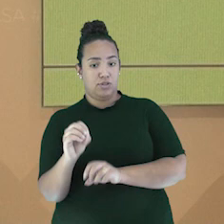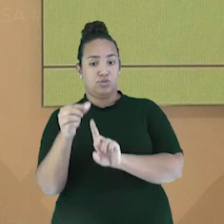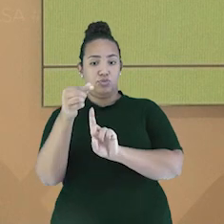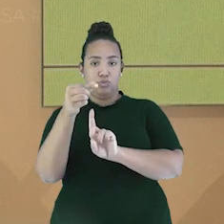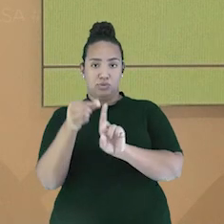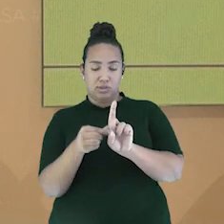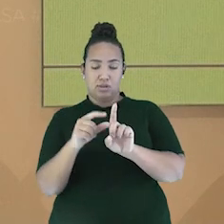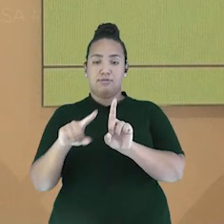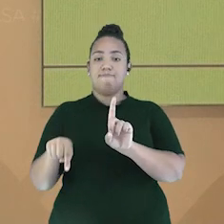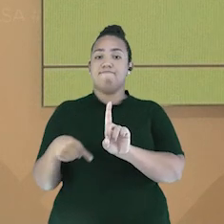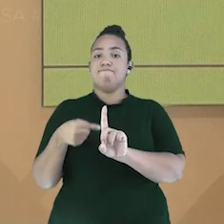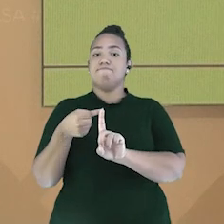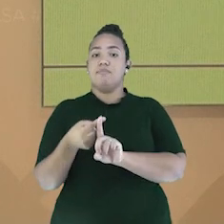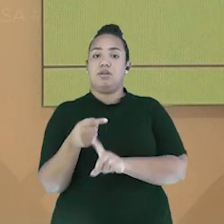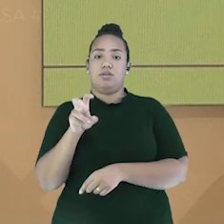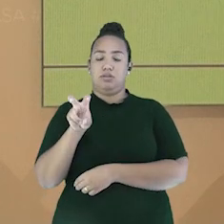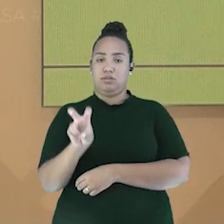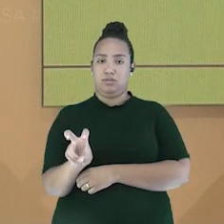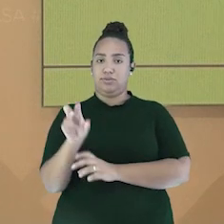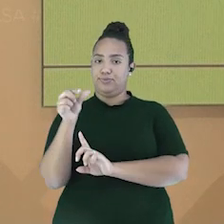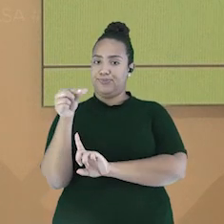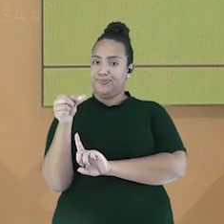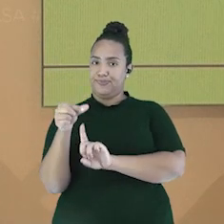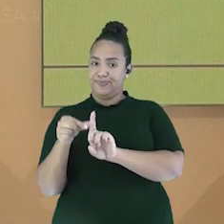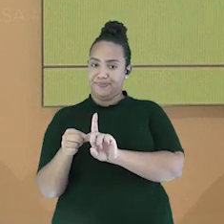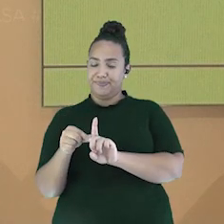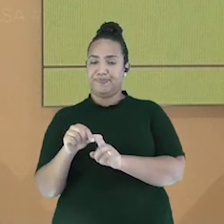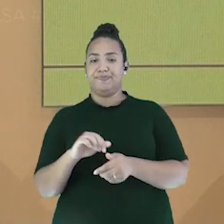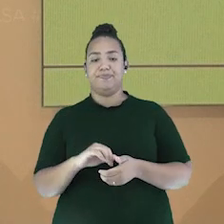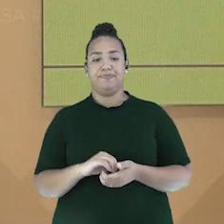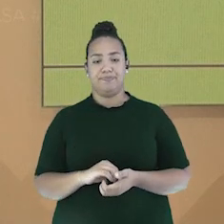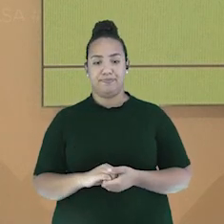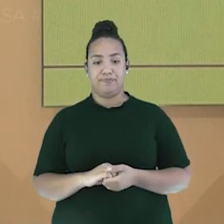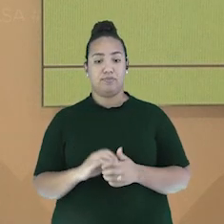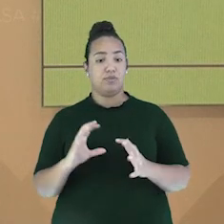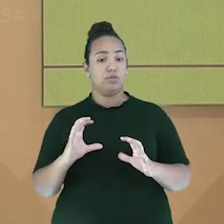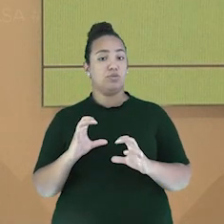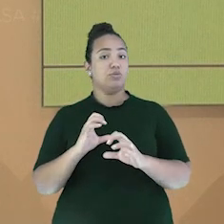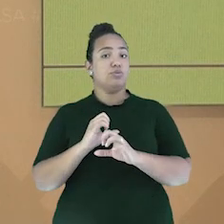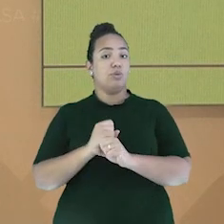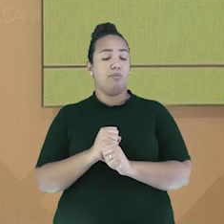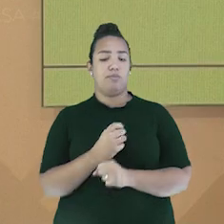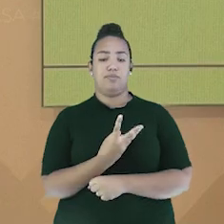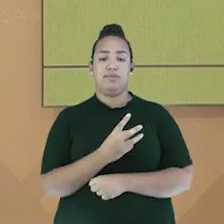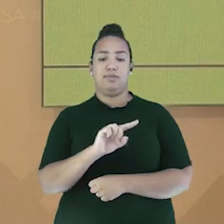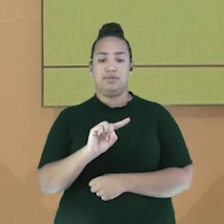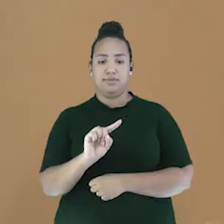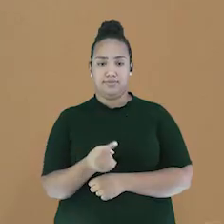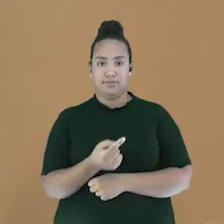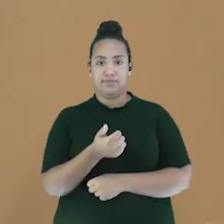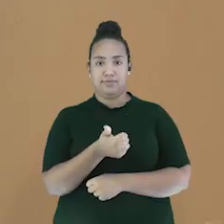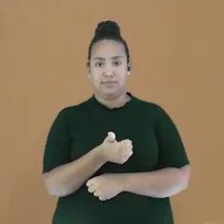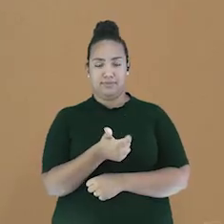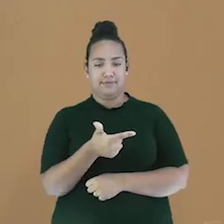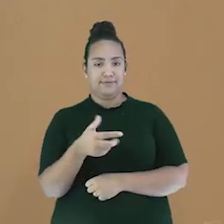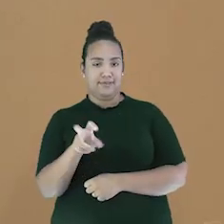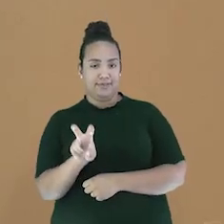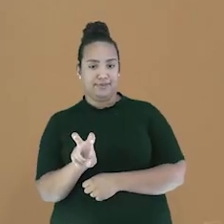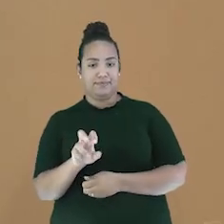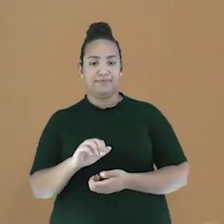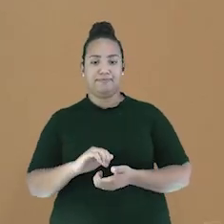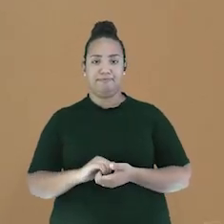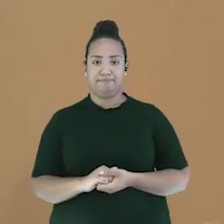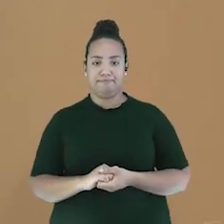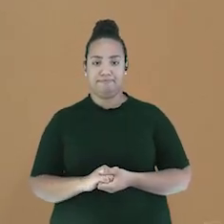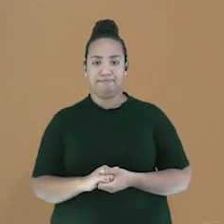mas 5 unidades e teremos o total de 3125 unidades esse